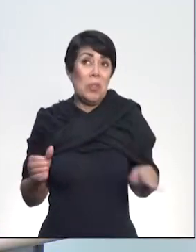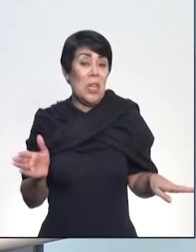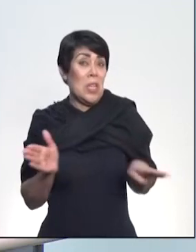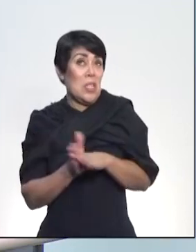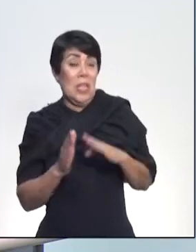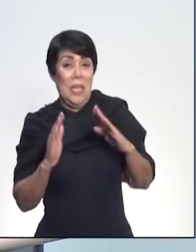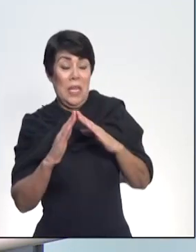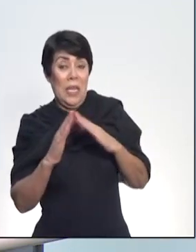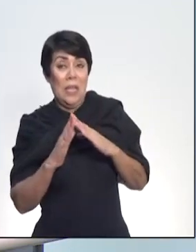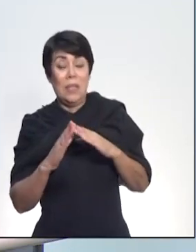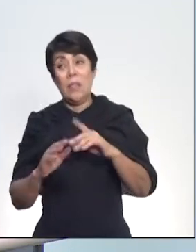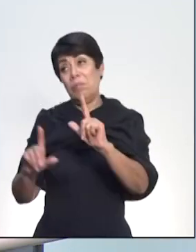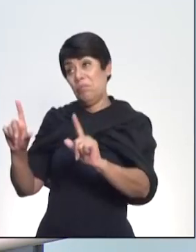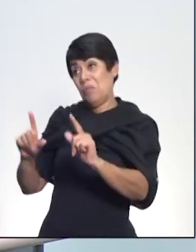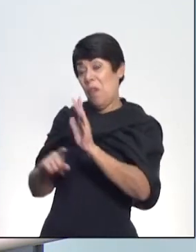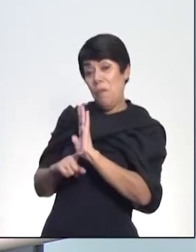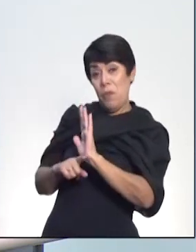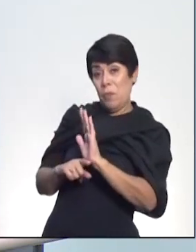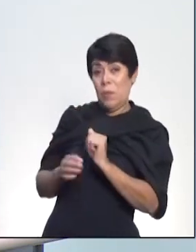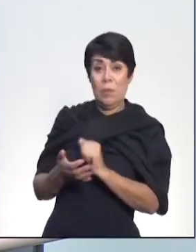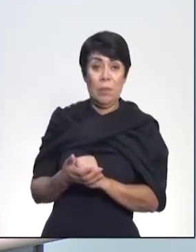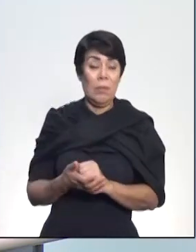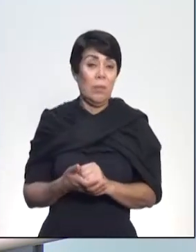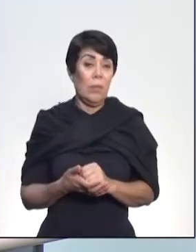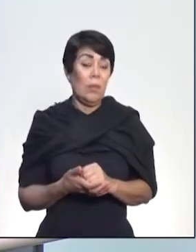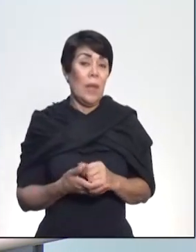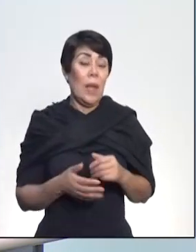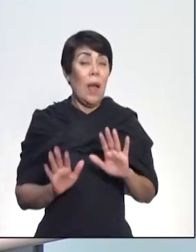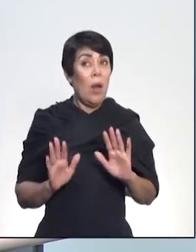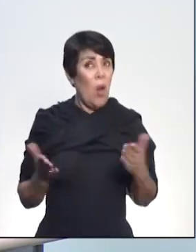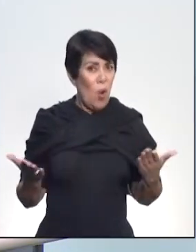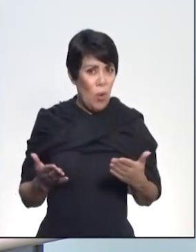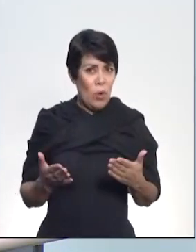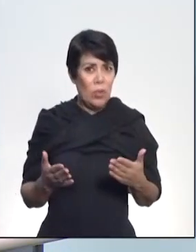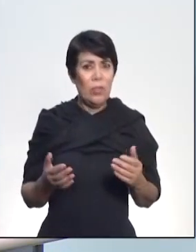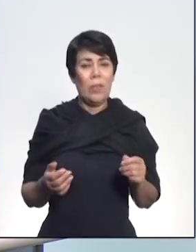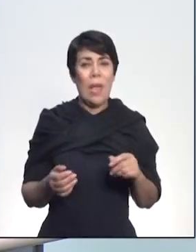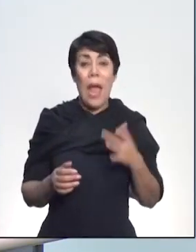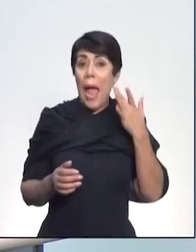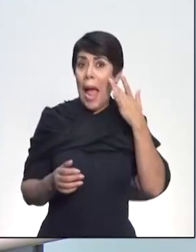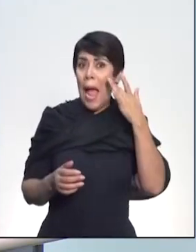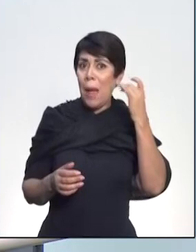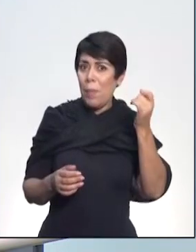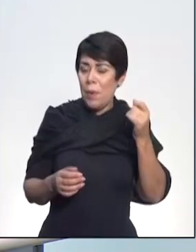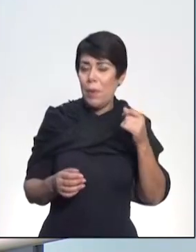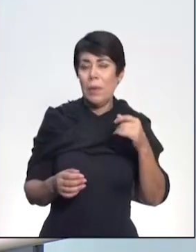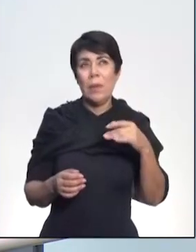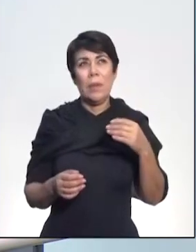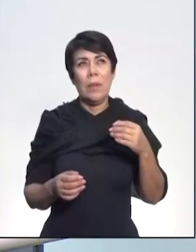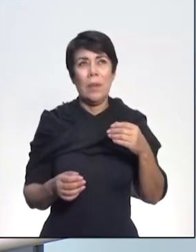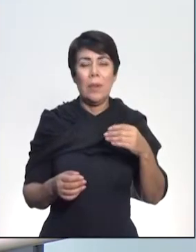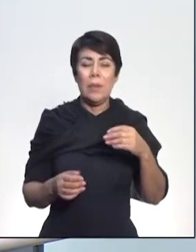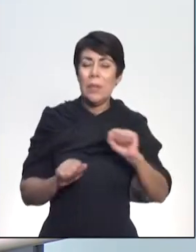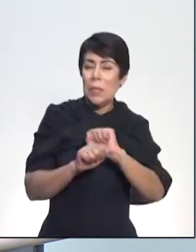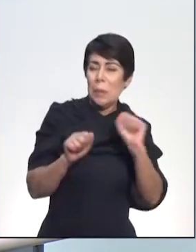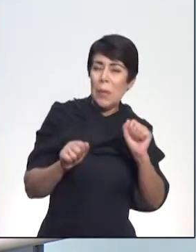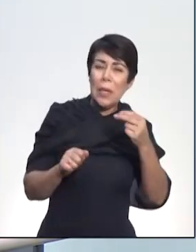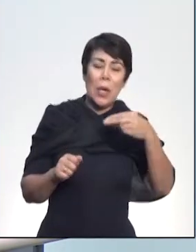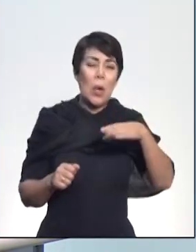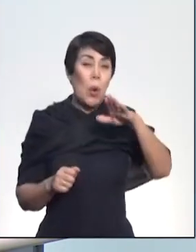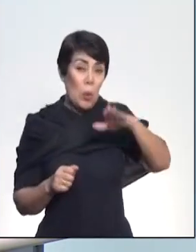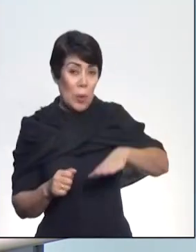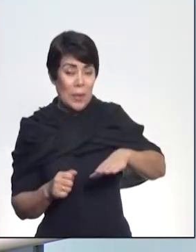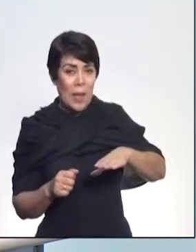assistir um documentário que eu gosto, não vou pegar um livro, mas amanhã, pode ser de manhã, ou no final da tarde, né, ou no começo